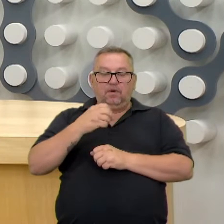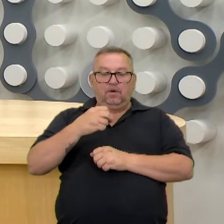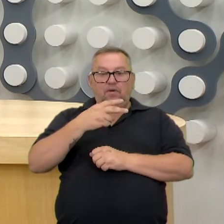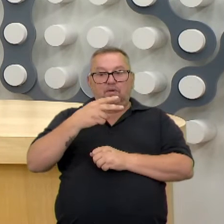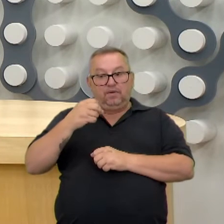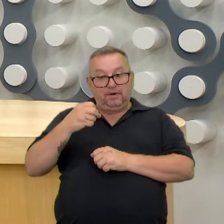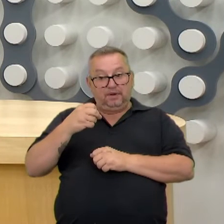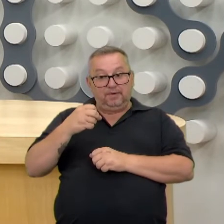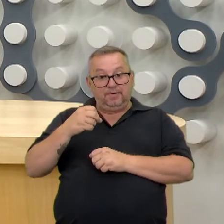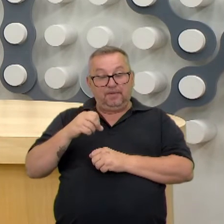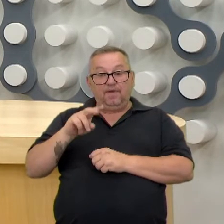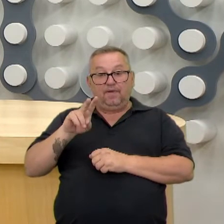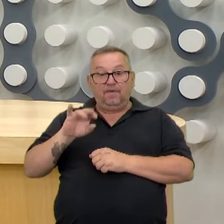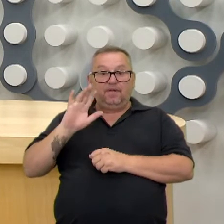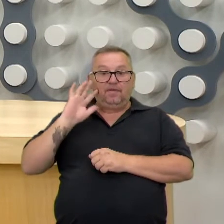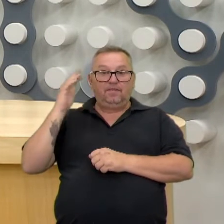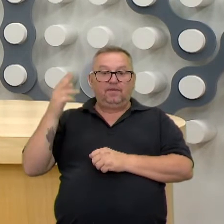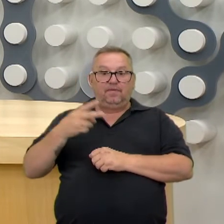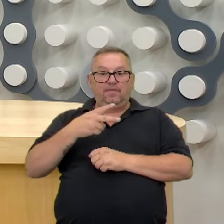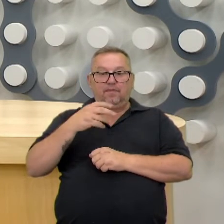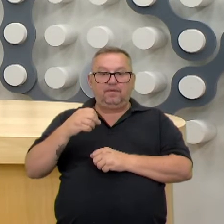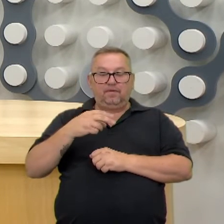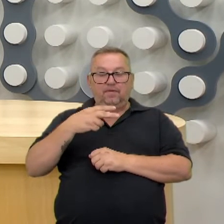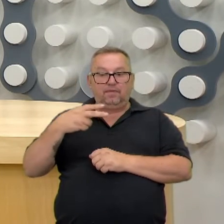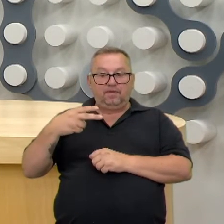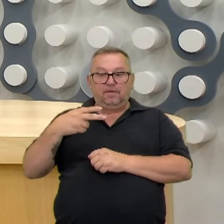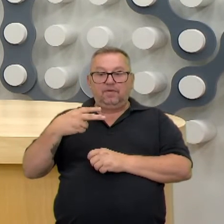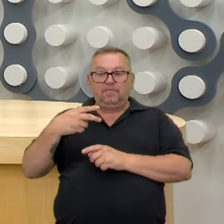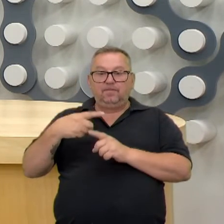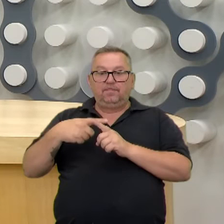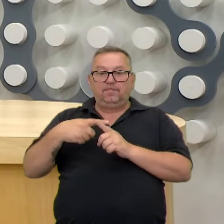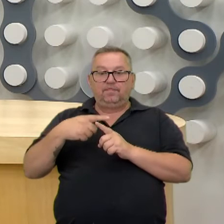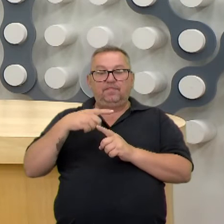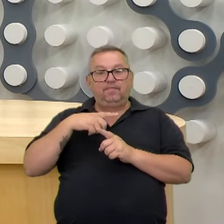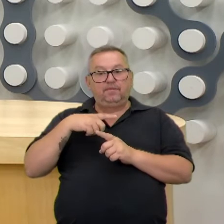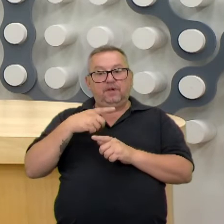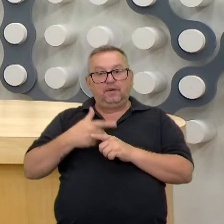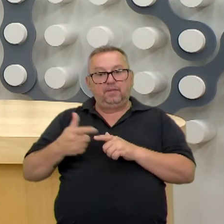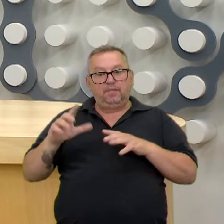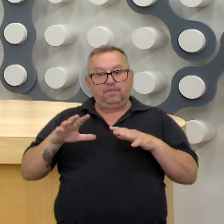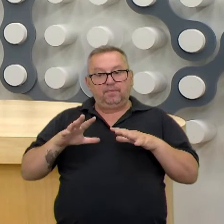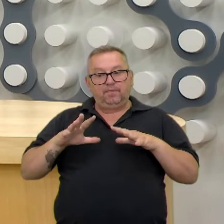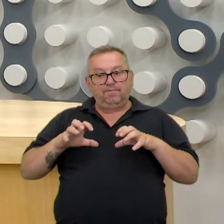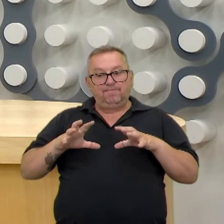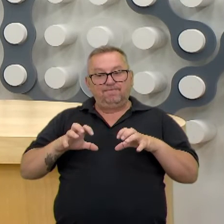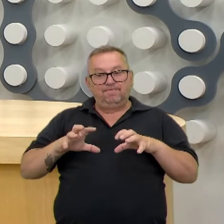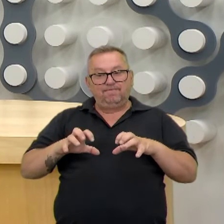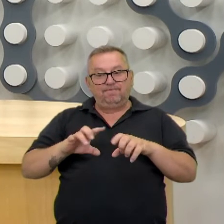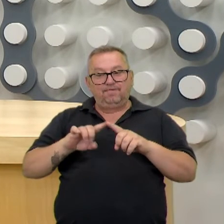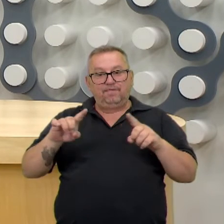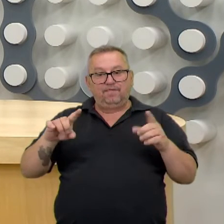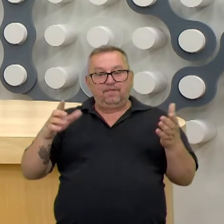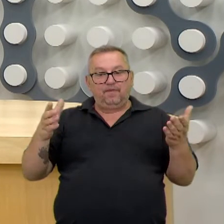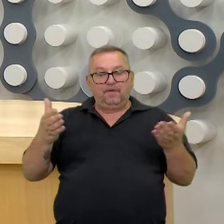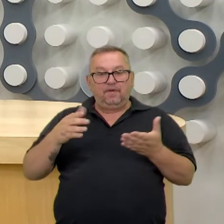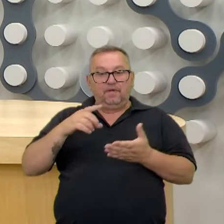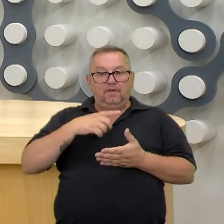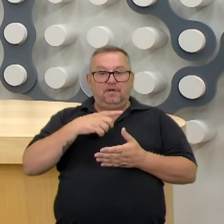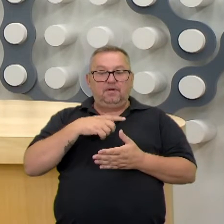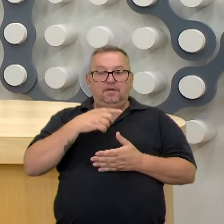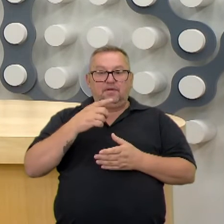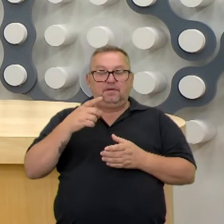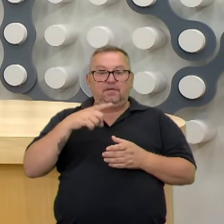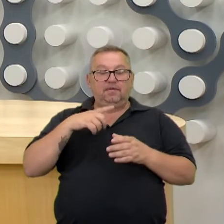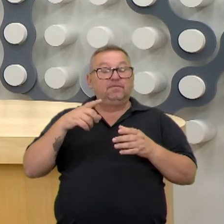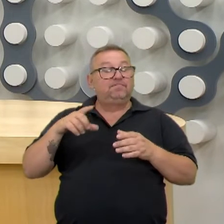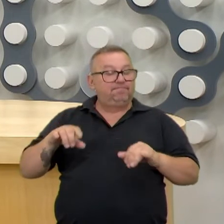né? Vai acontecer em 2022, porque teve aí o problema da pandemia, né? E ainda nós estamos, né, sofrendo